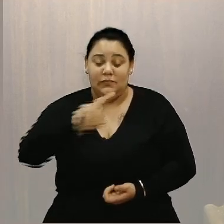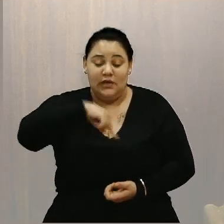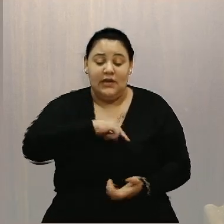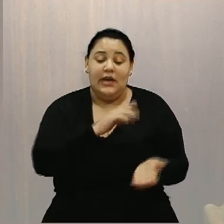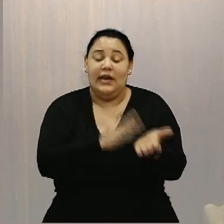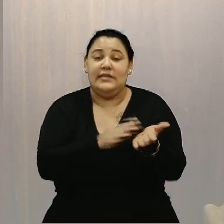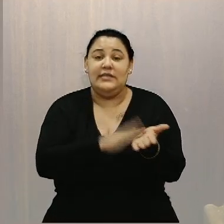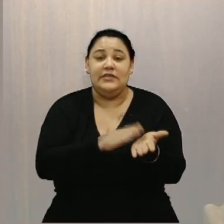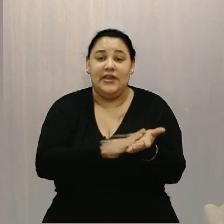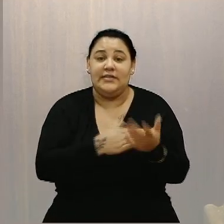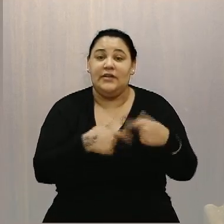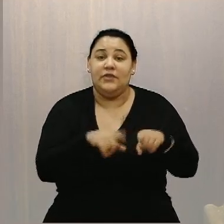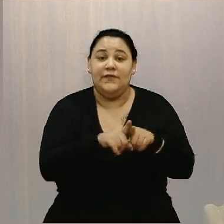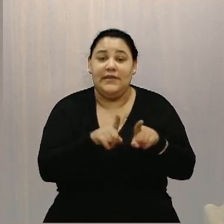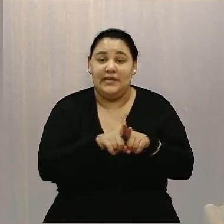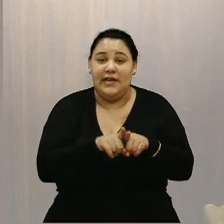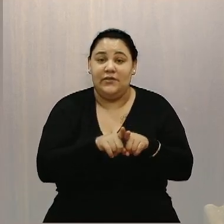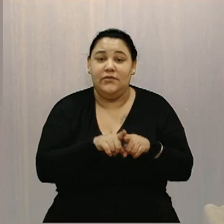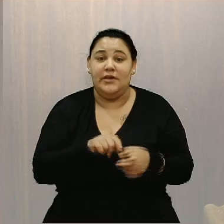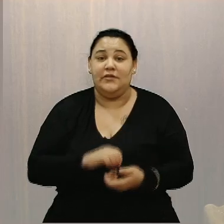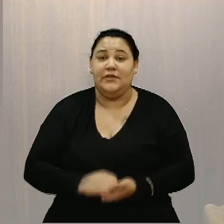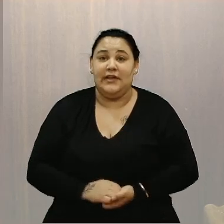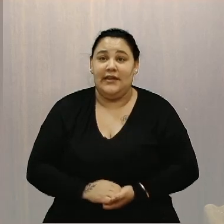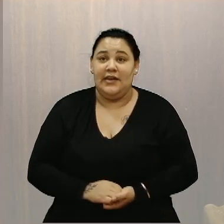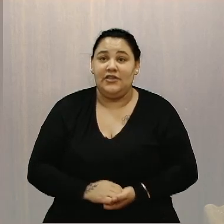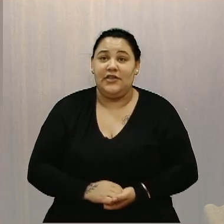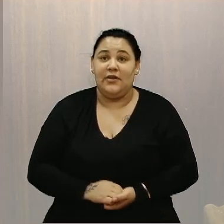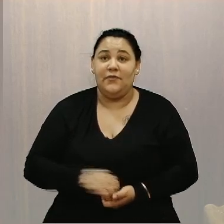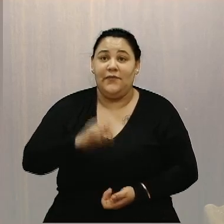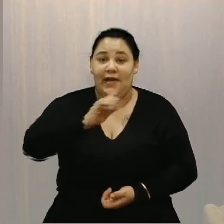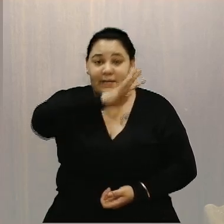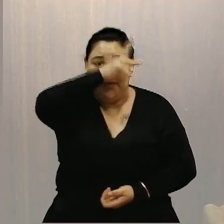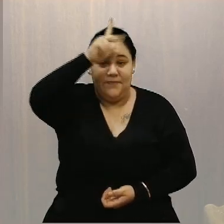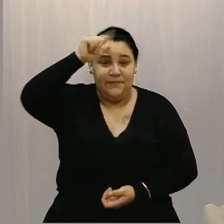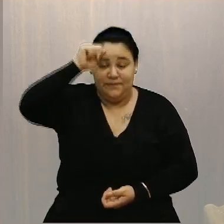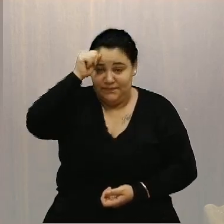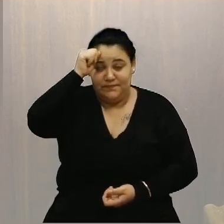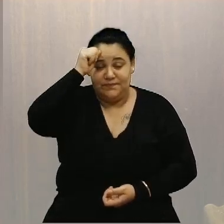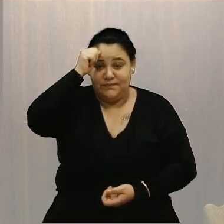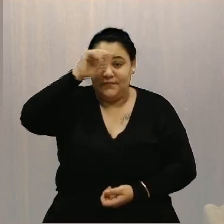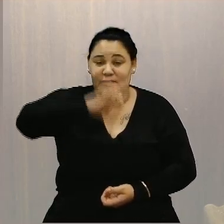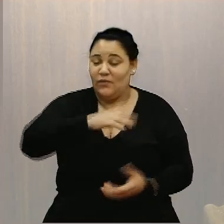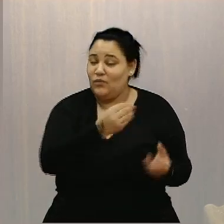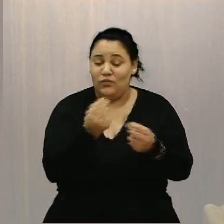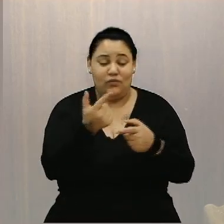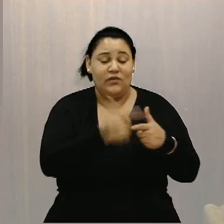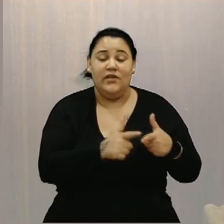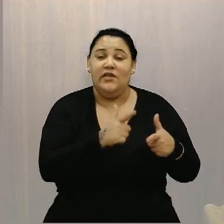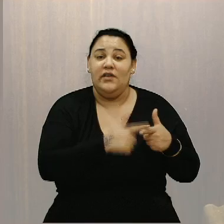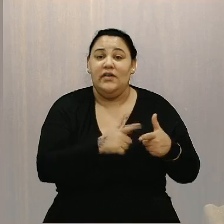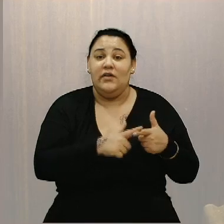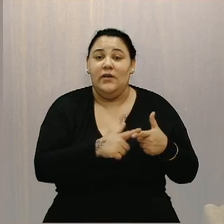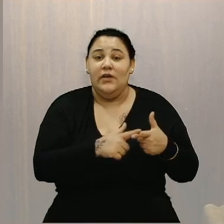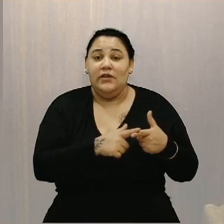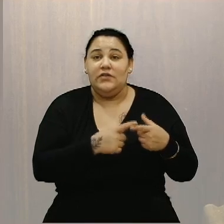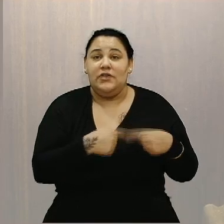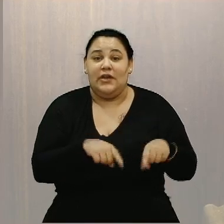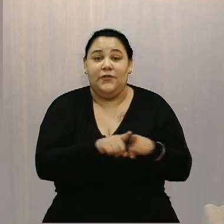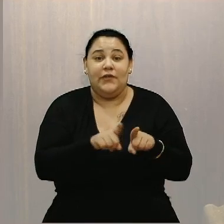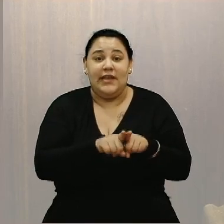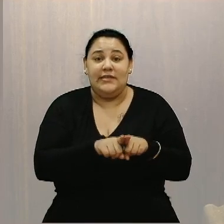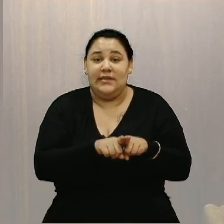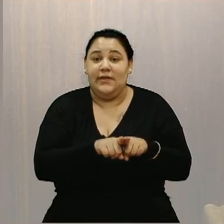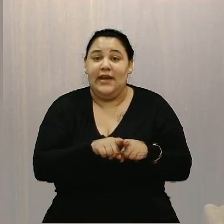nós estamos fiscalizando, mas que essa prefeitura é uma inércia gigantesca, pequena para o tamanho